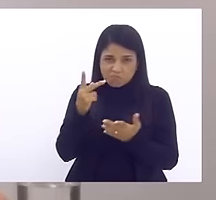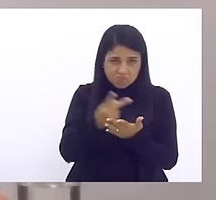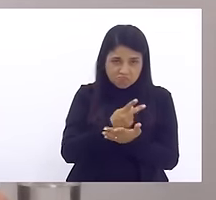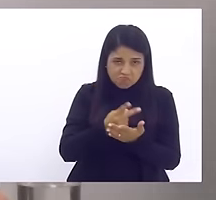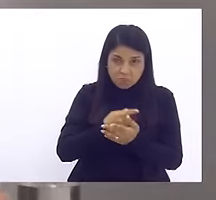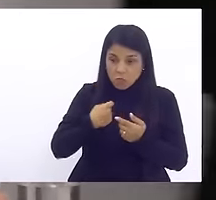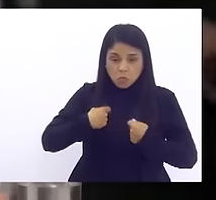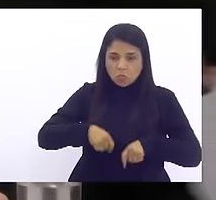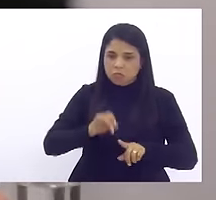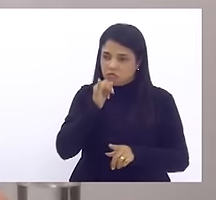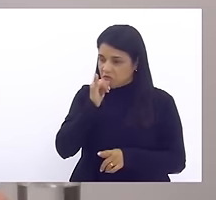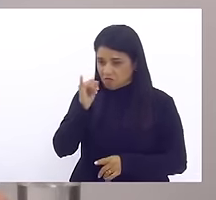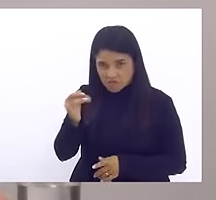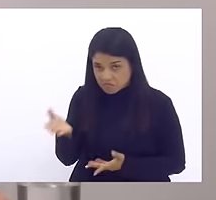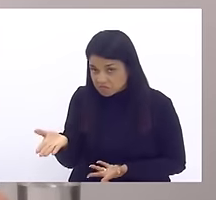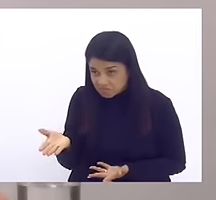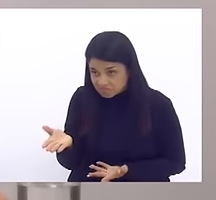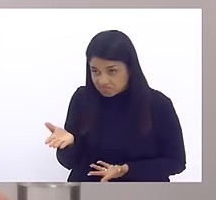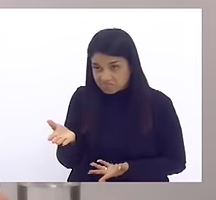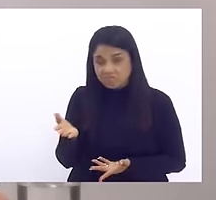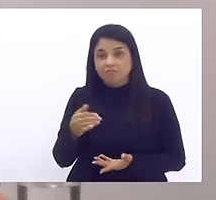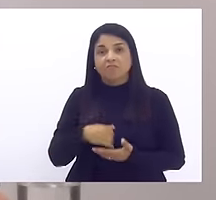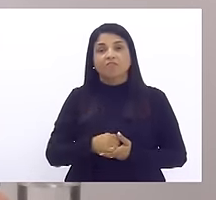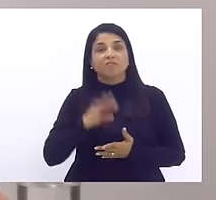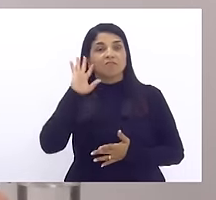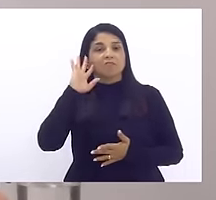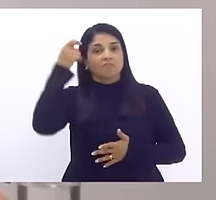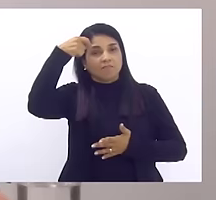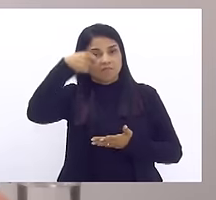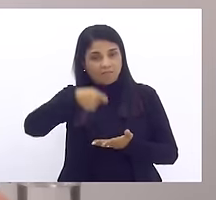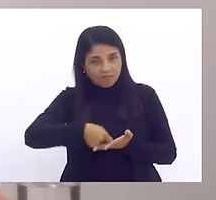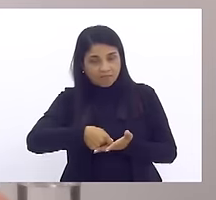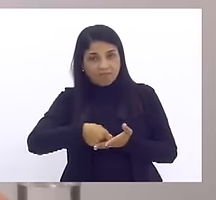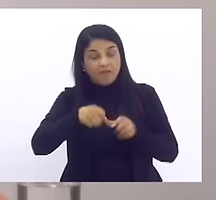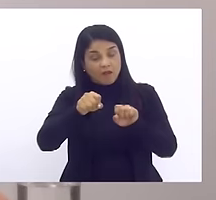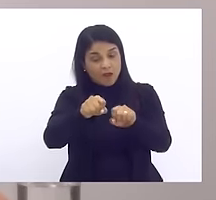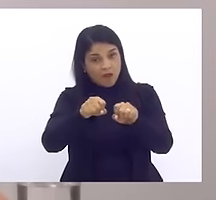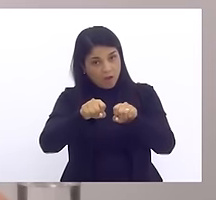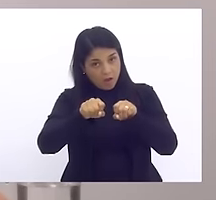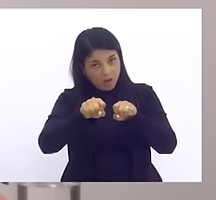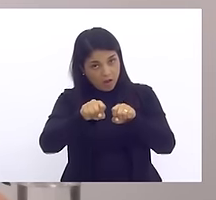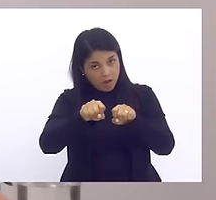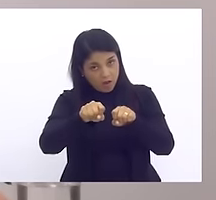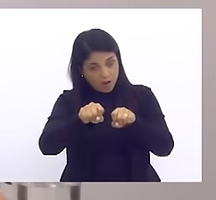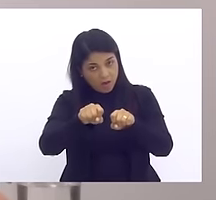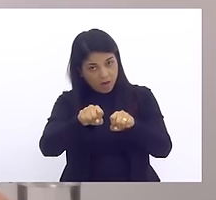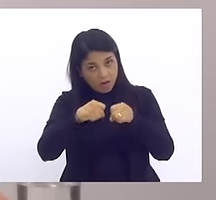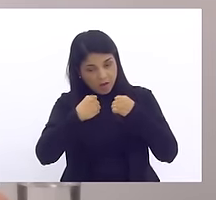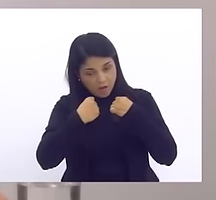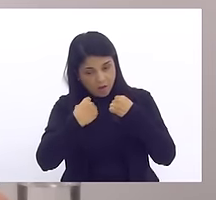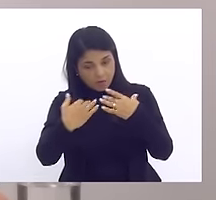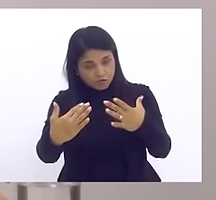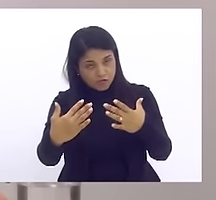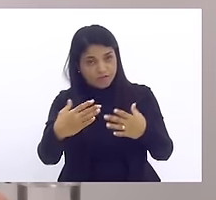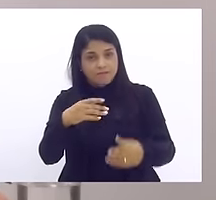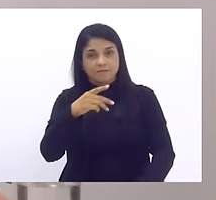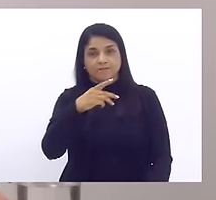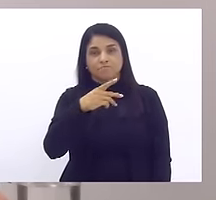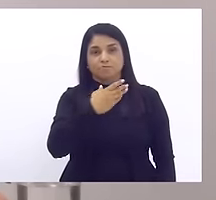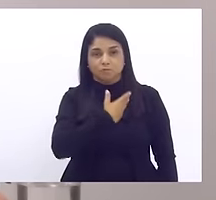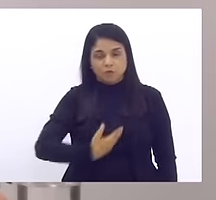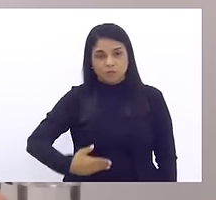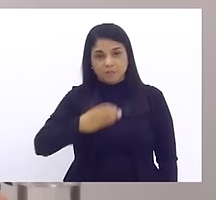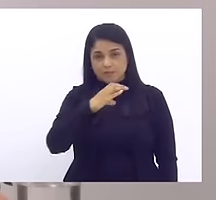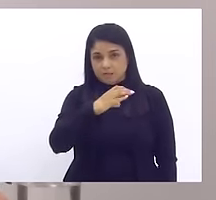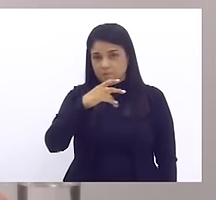sobre elas nós decidimos fazer uma audiência no âmbito dessa CPI em conjunto